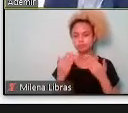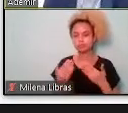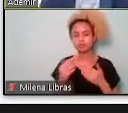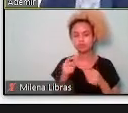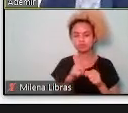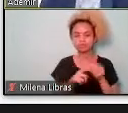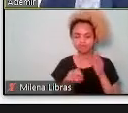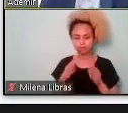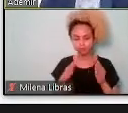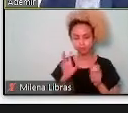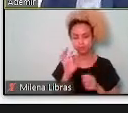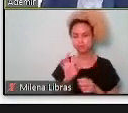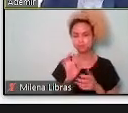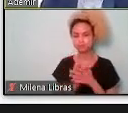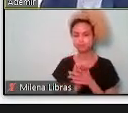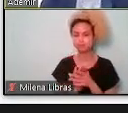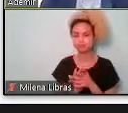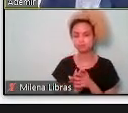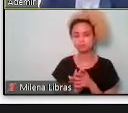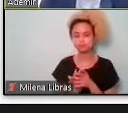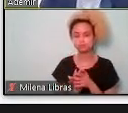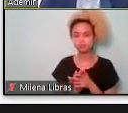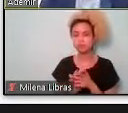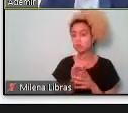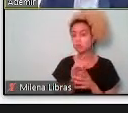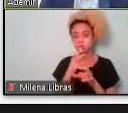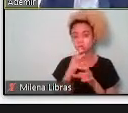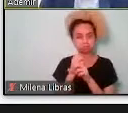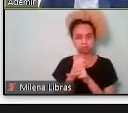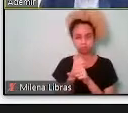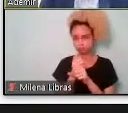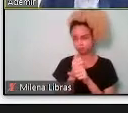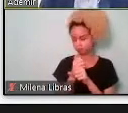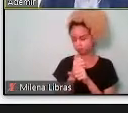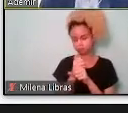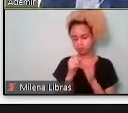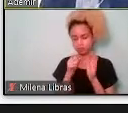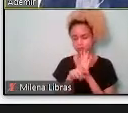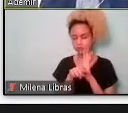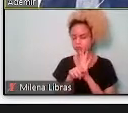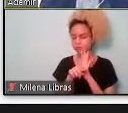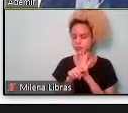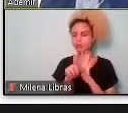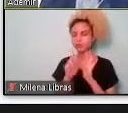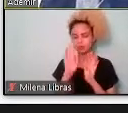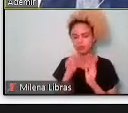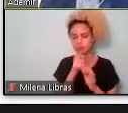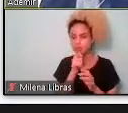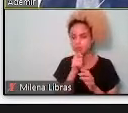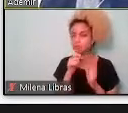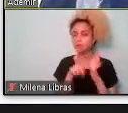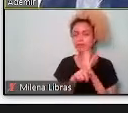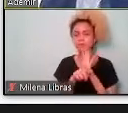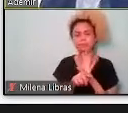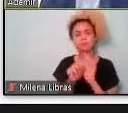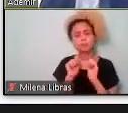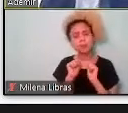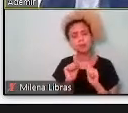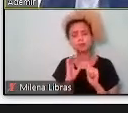fase. Não está conclusa a investigação. Existe, então, a hipótese aí de uma falta de manutenção,